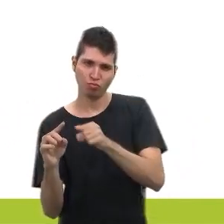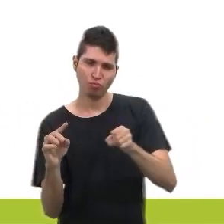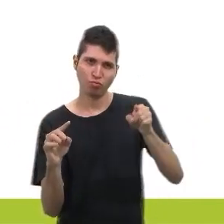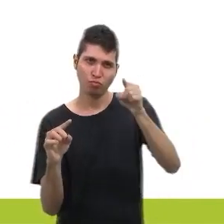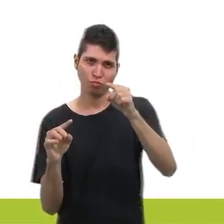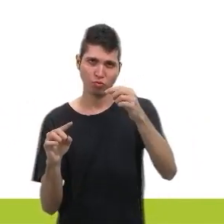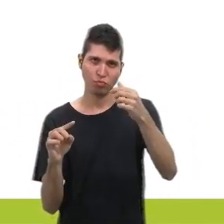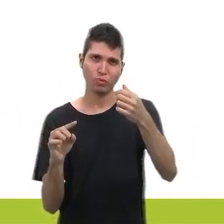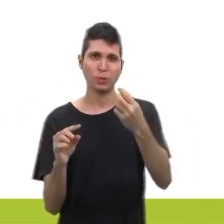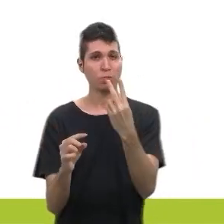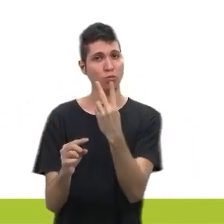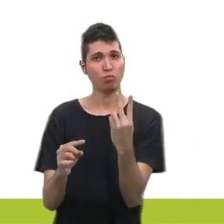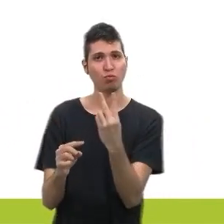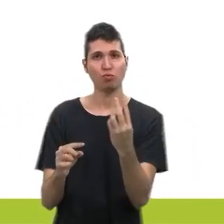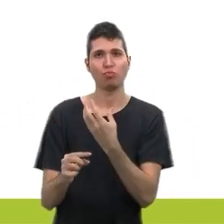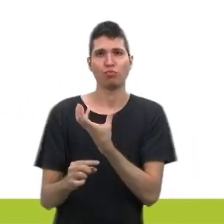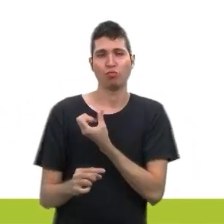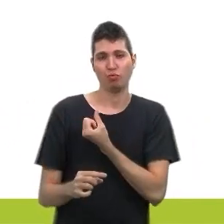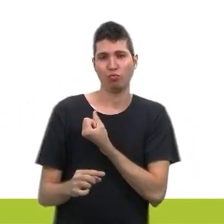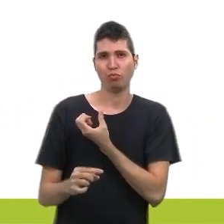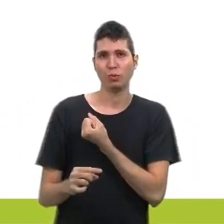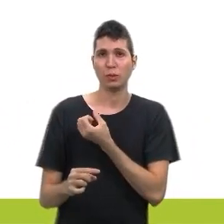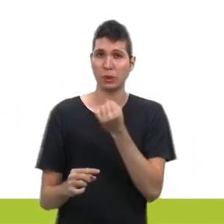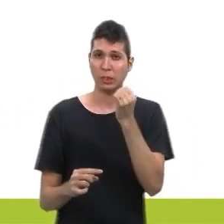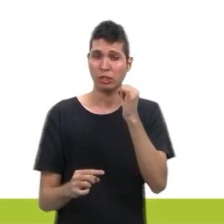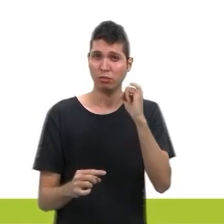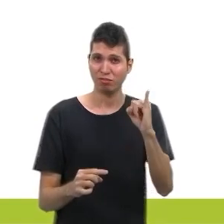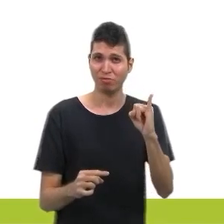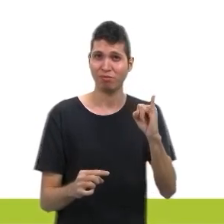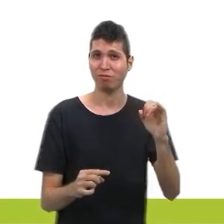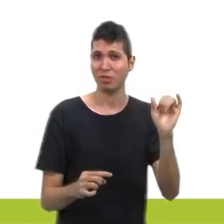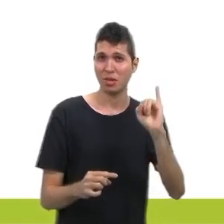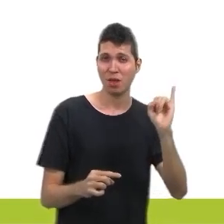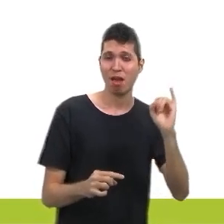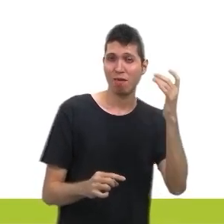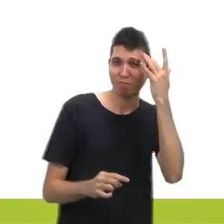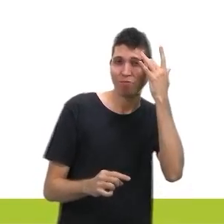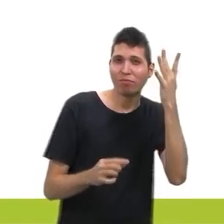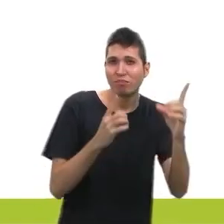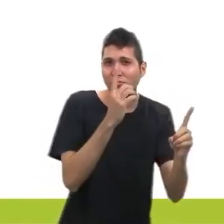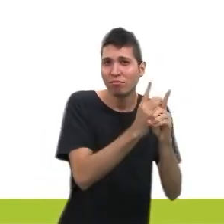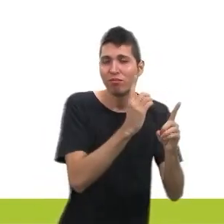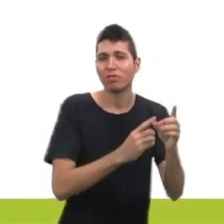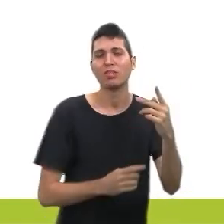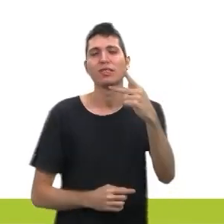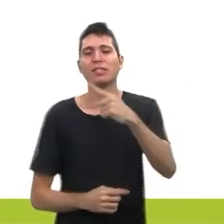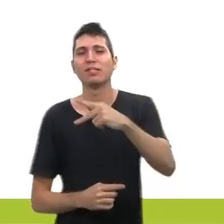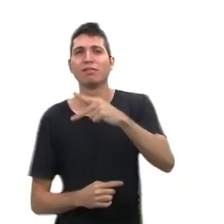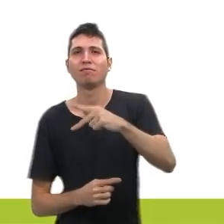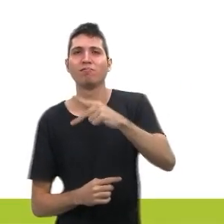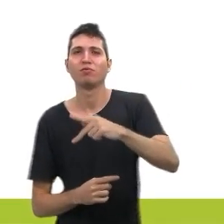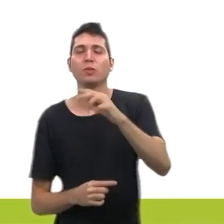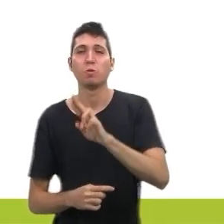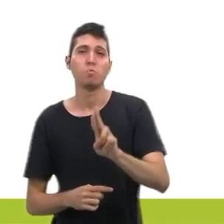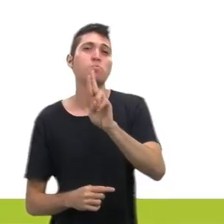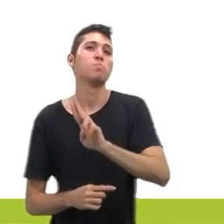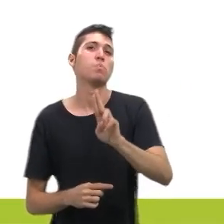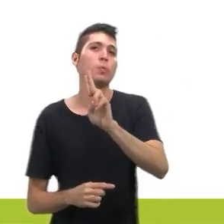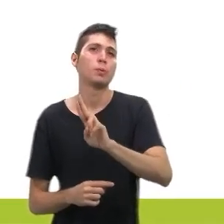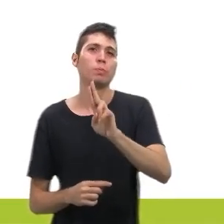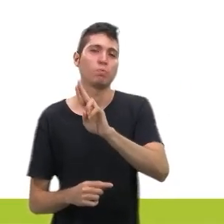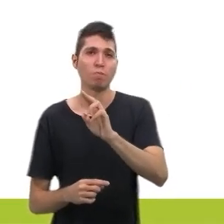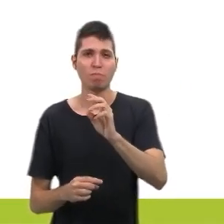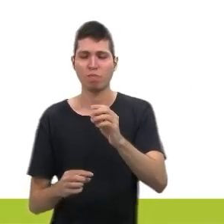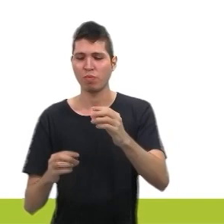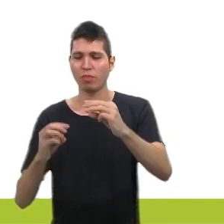número é par, já é fácil identificar. Quando o número é ímpar, é fácil identificar. Quando o número é par, você faz o quê? Você utiliza a ideia da